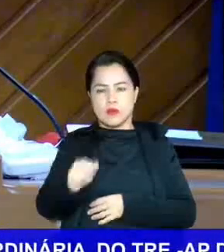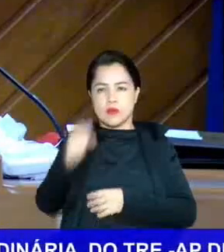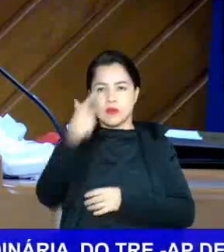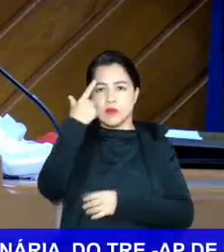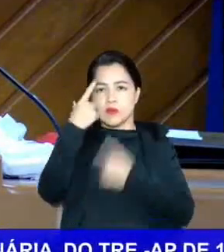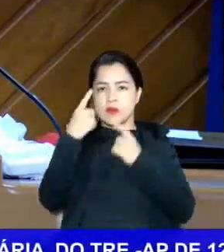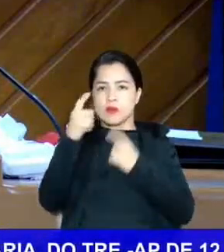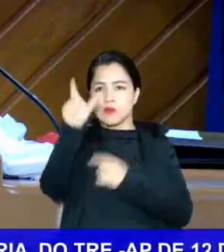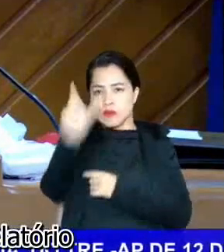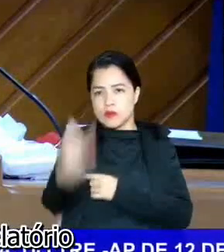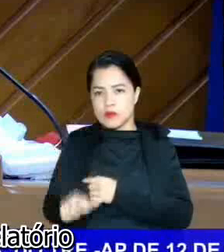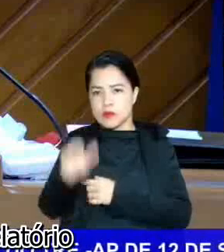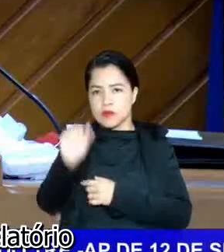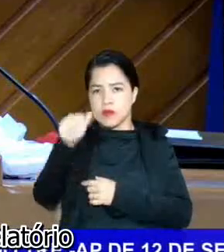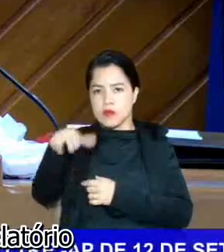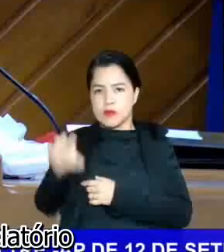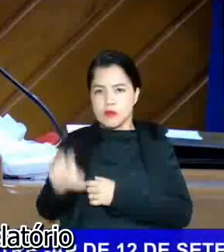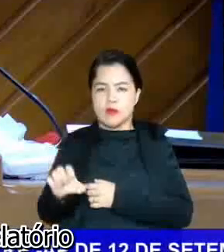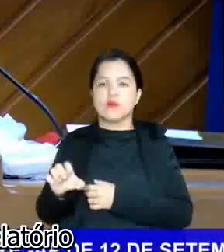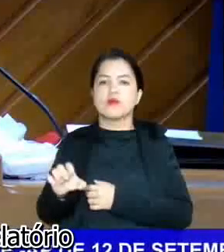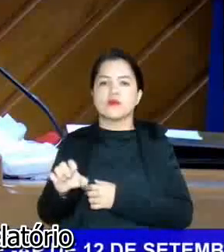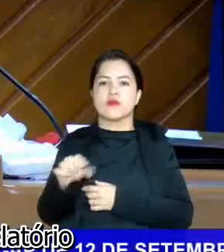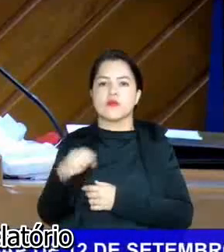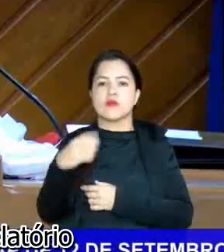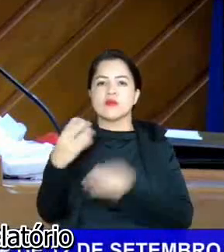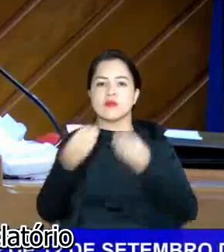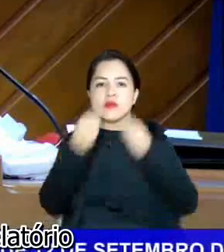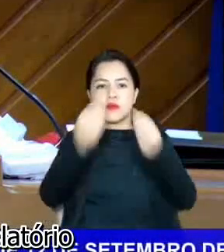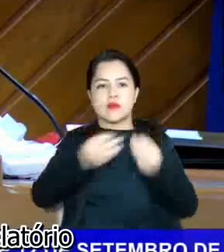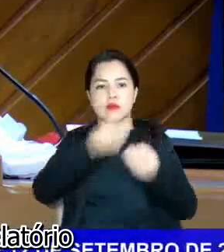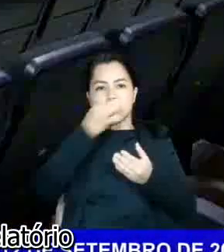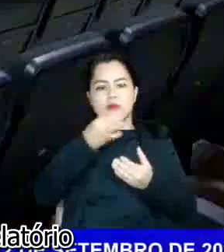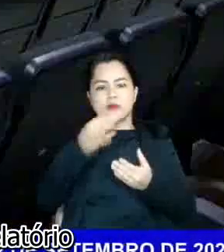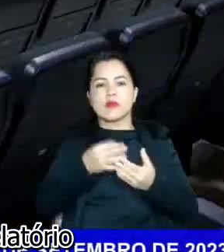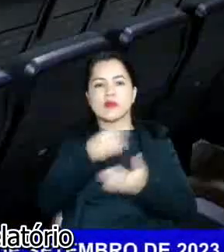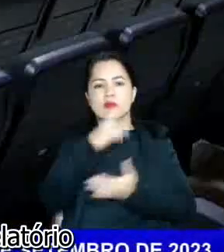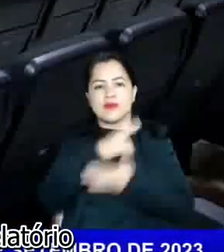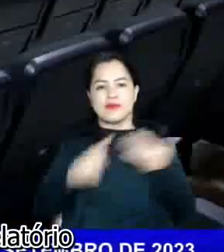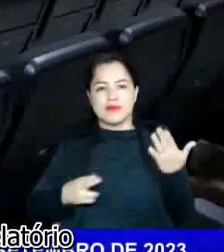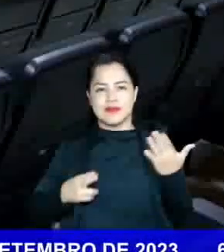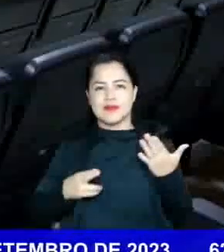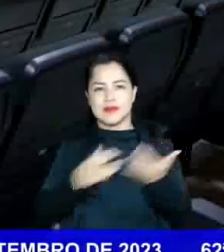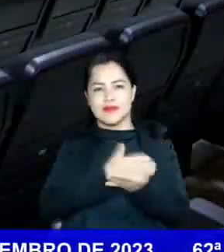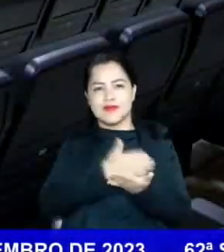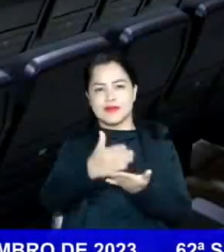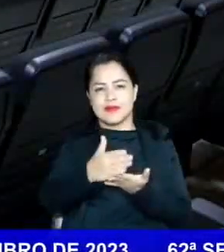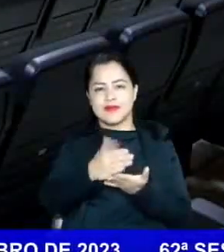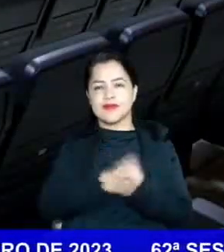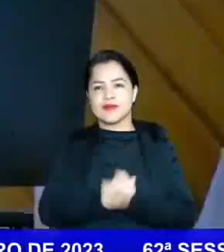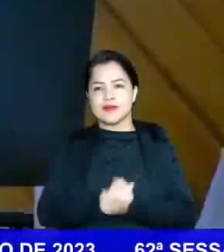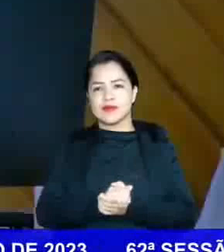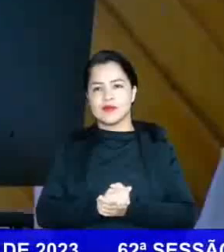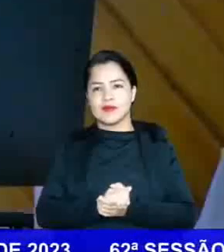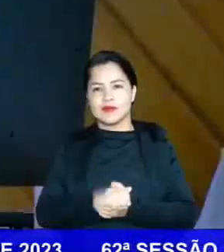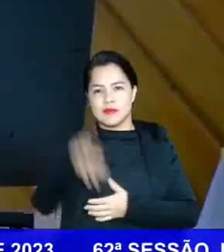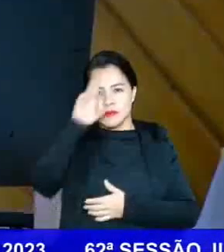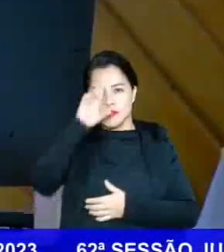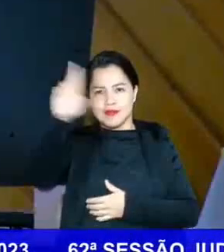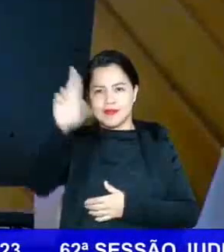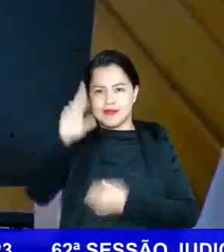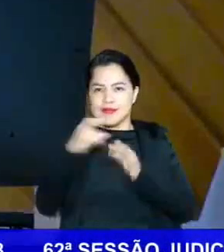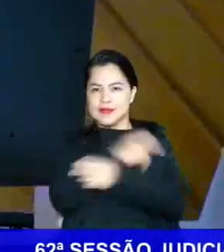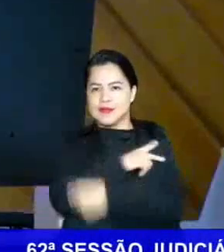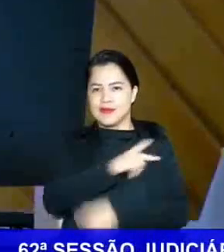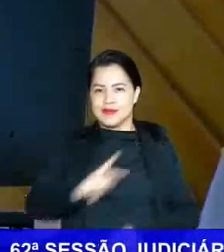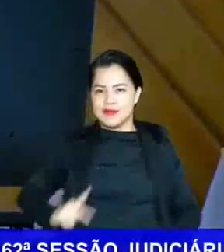de Araújo e eu concedo a palavra à ilustre relatora para a Imagem relatória. ampla do plenário. Excelentíssimo senhor